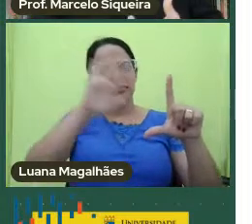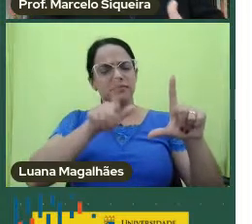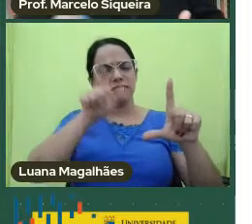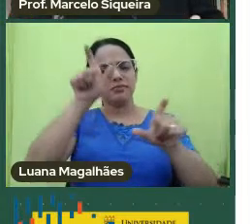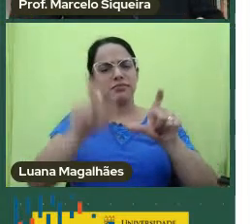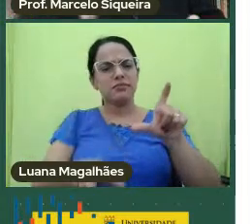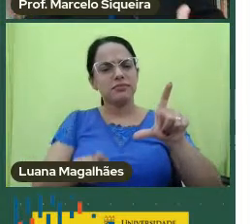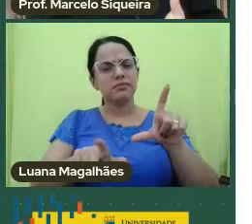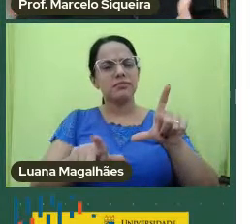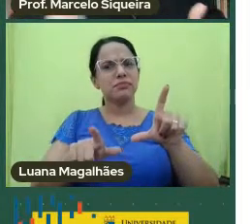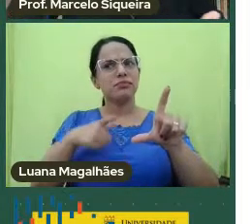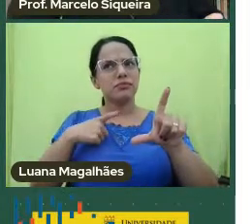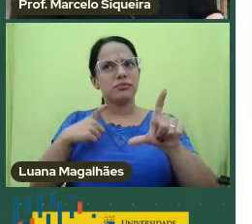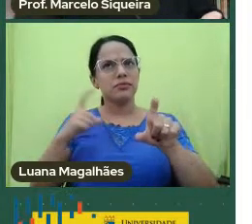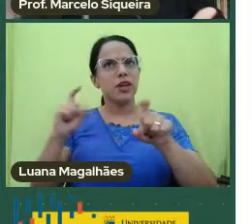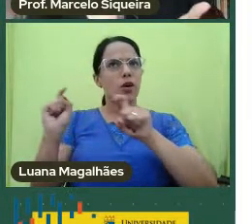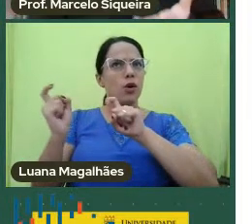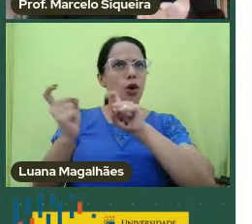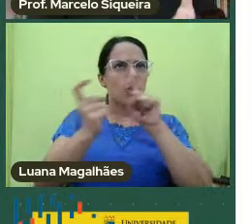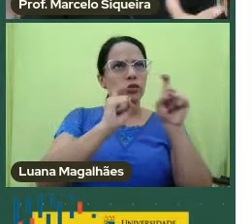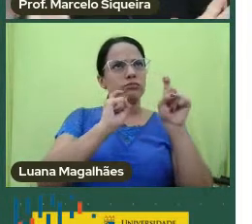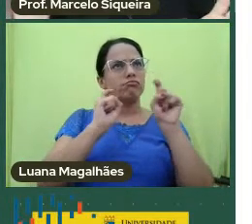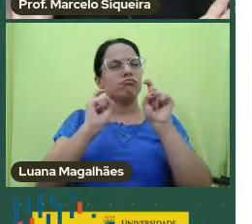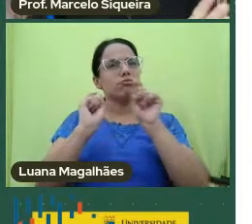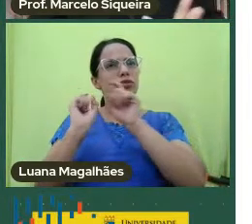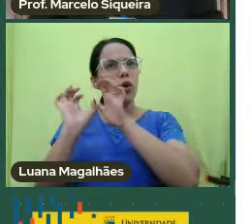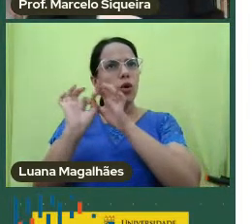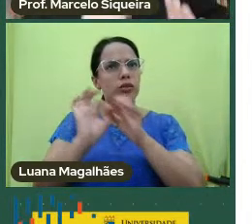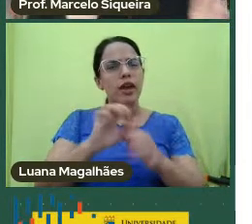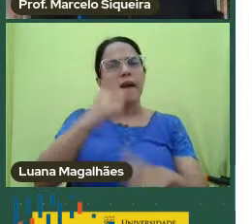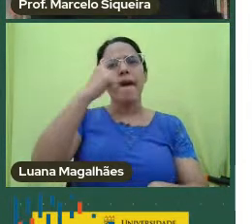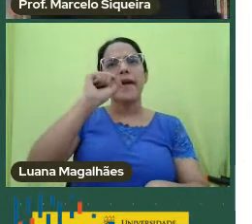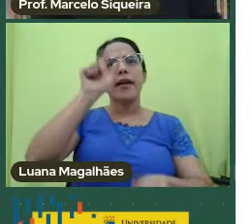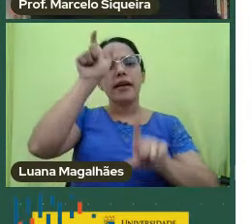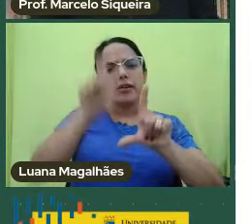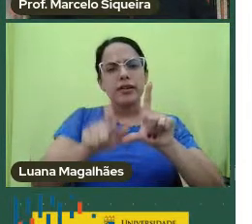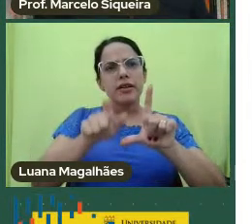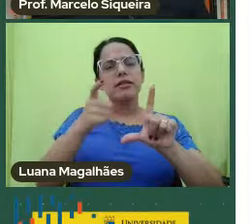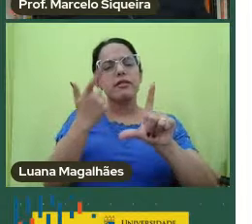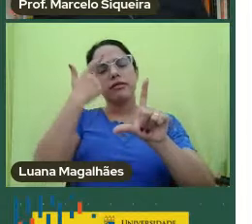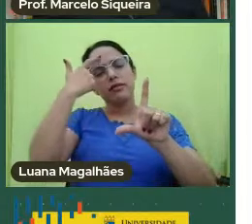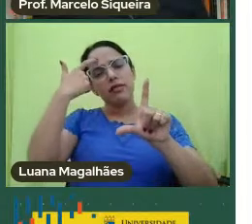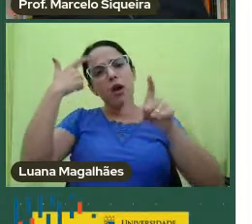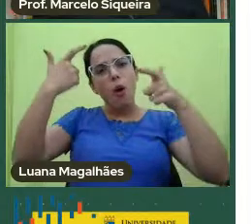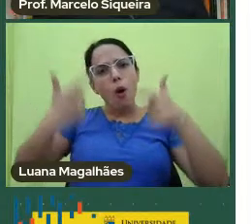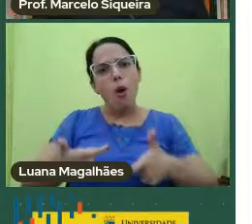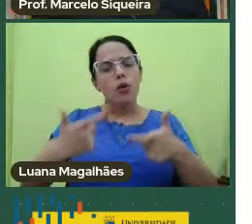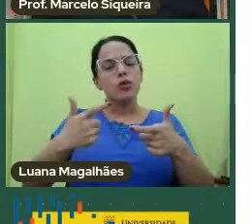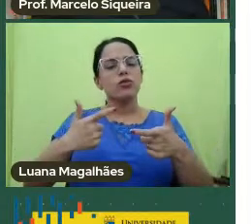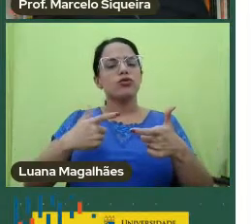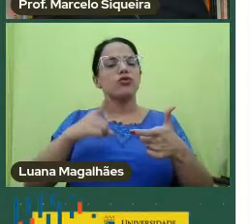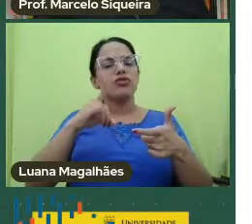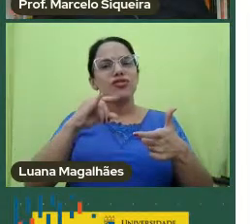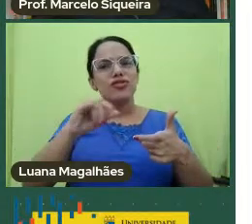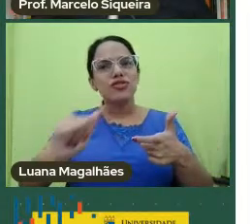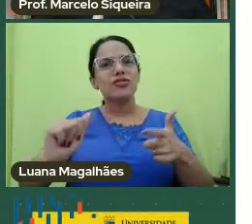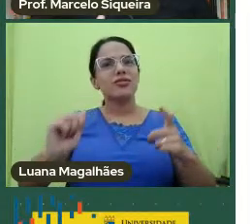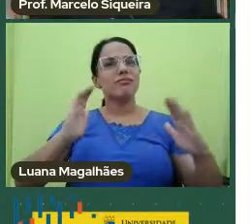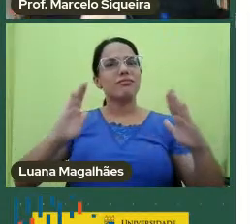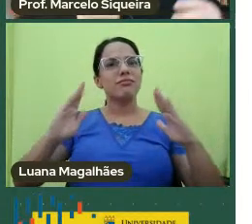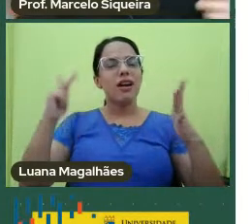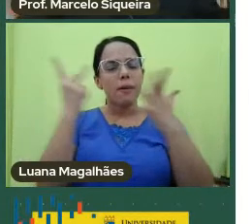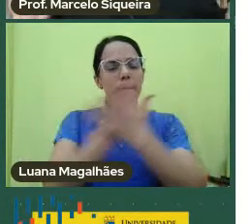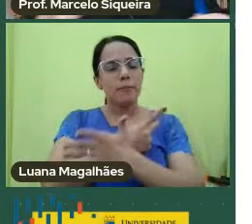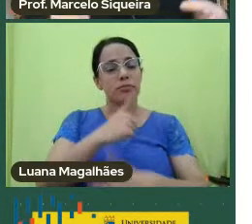de função, de data, de personagens, de local, de tudo, mesmo assim, a interpretação